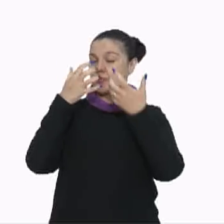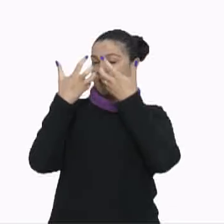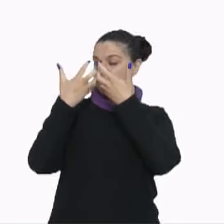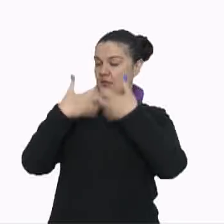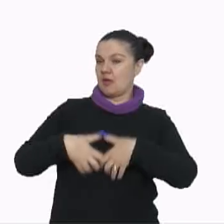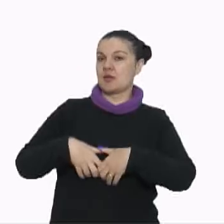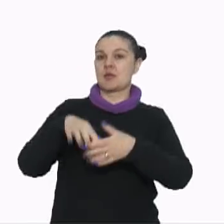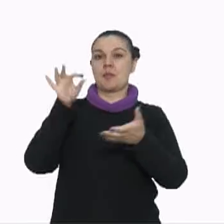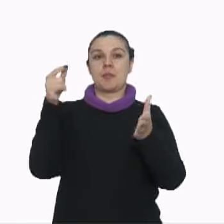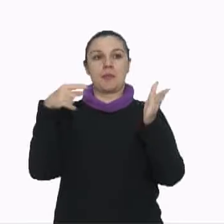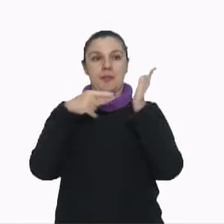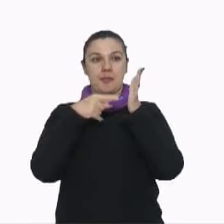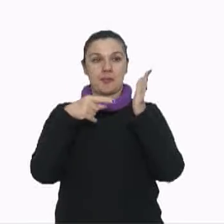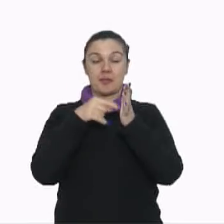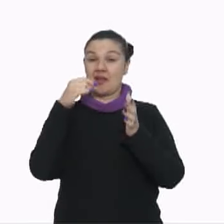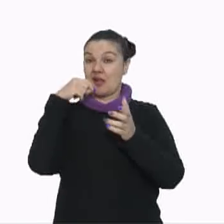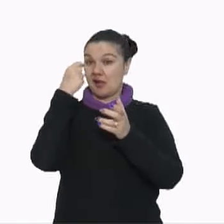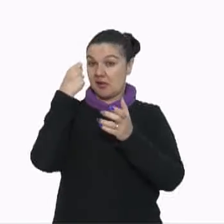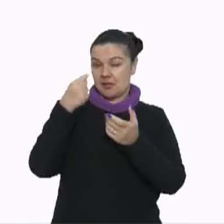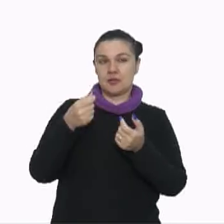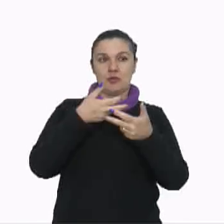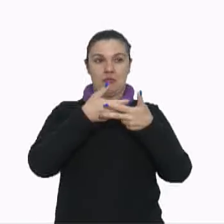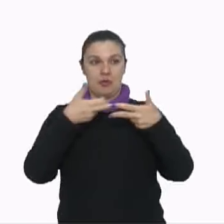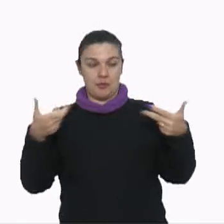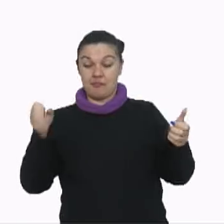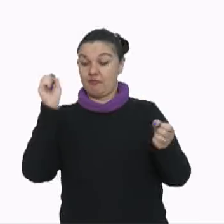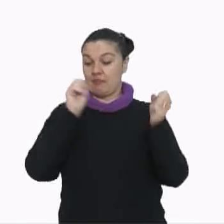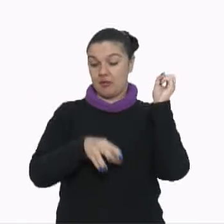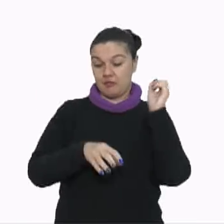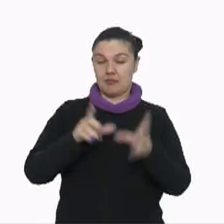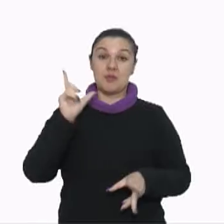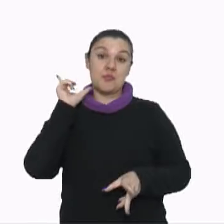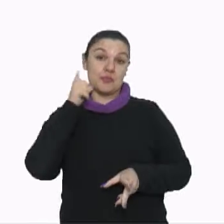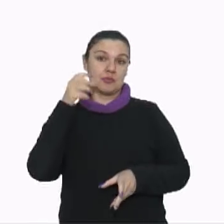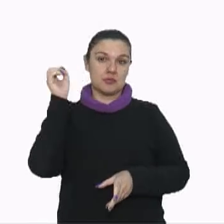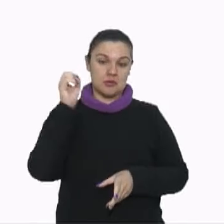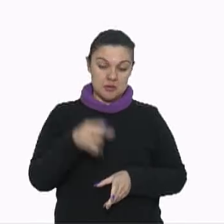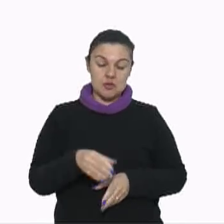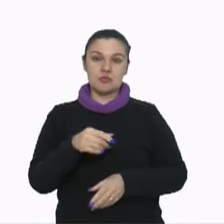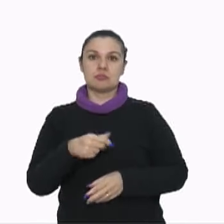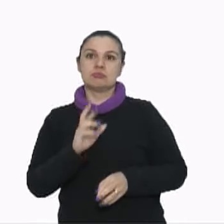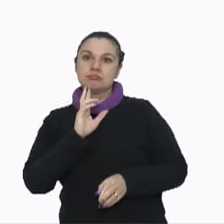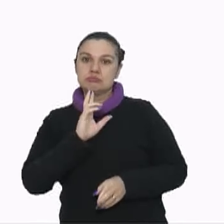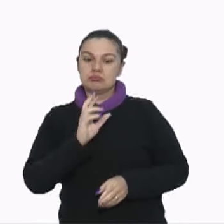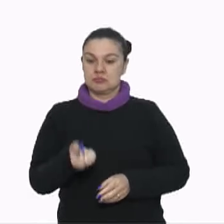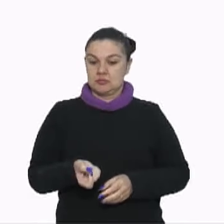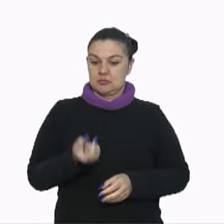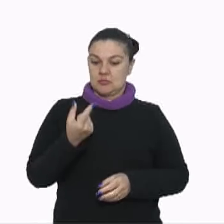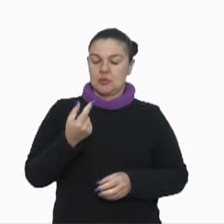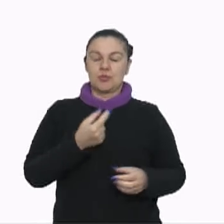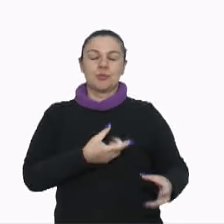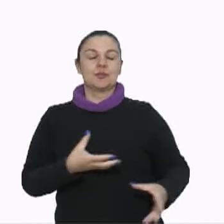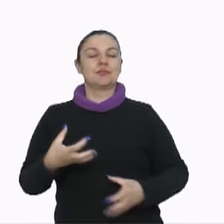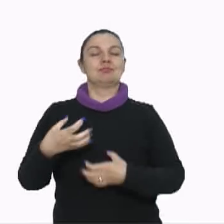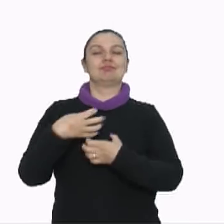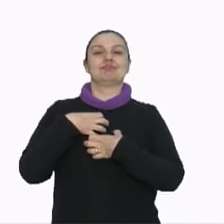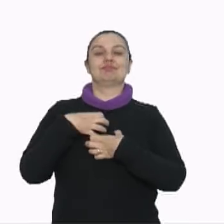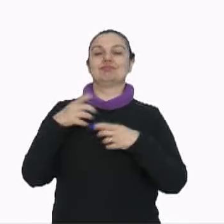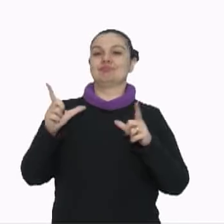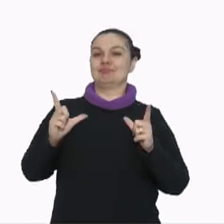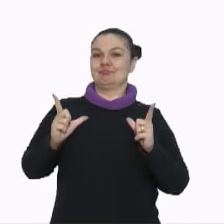de engrenagens e palitos a itens que iriam para o lixo, um resultado que o satisfaz